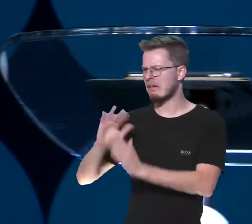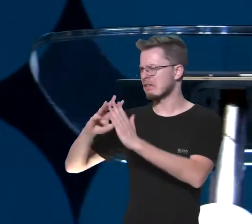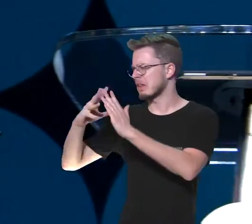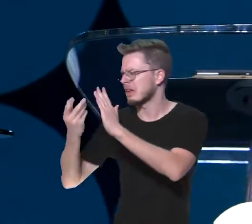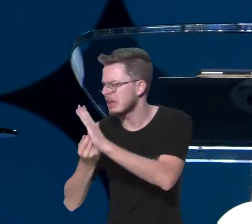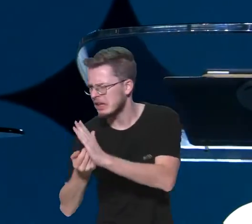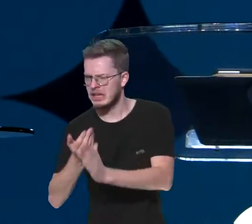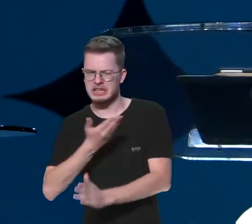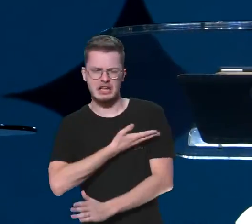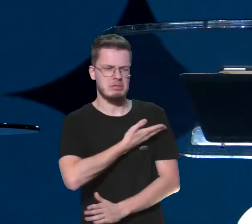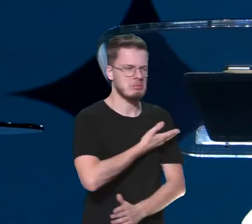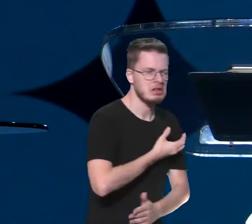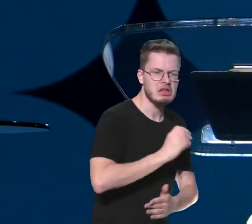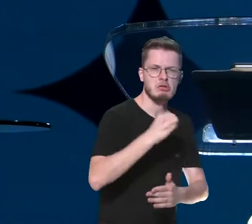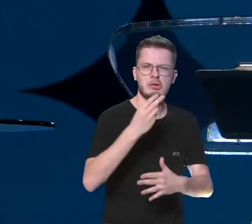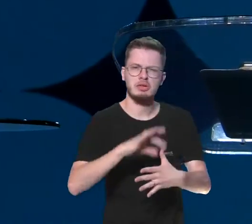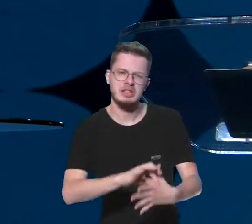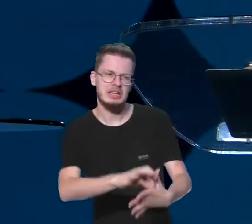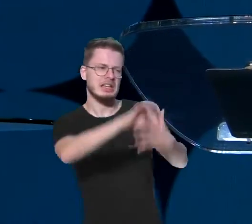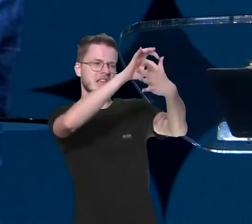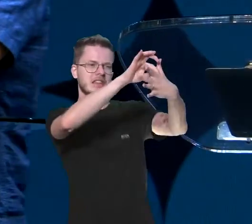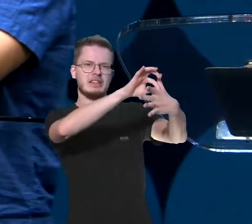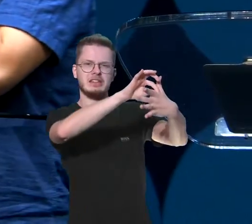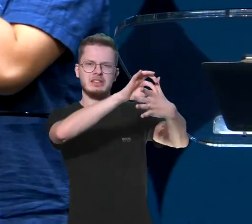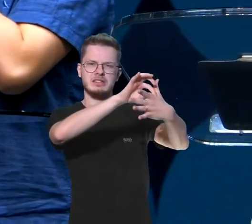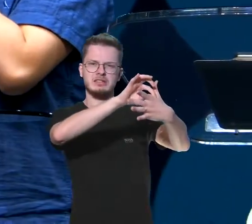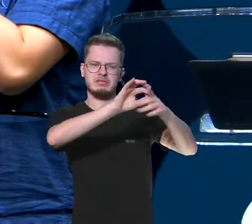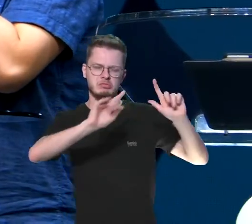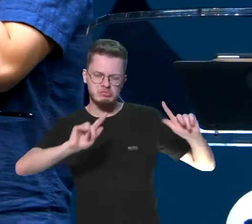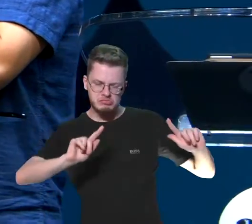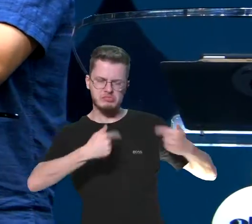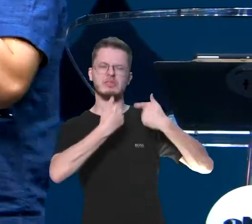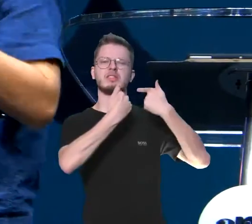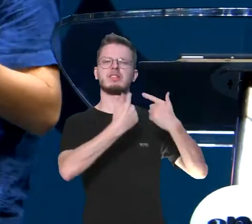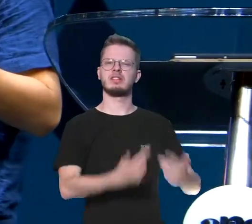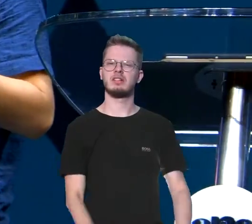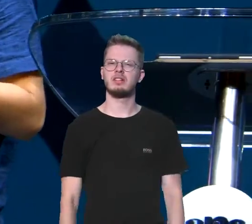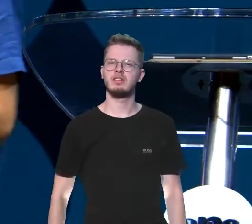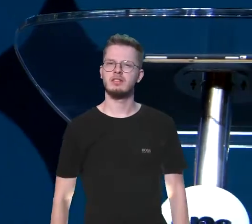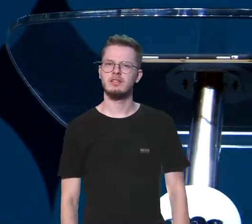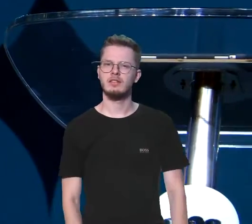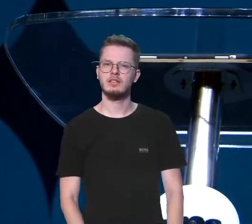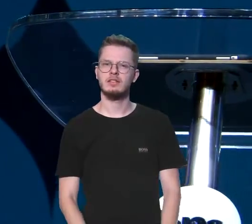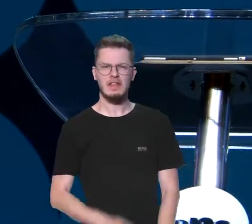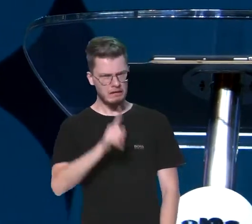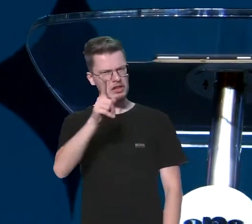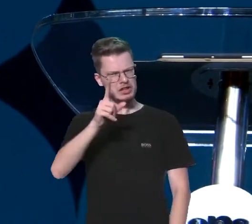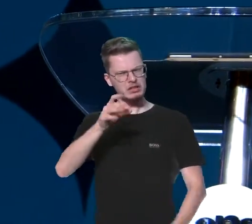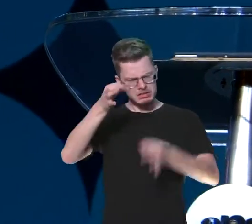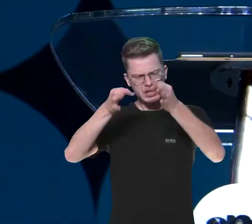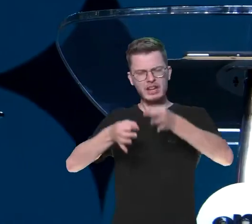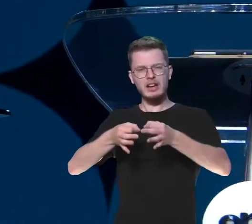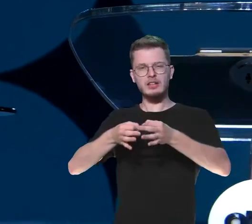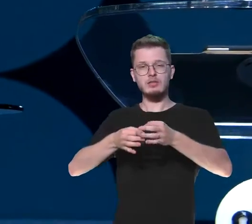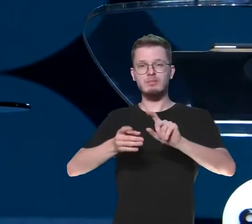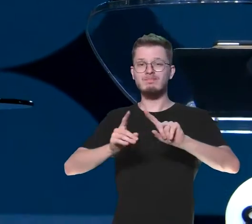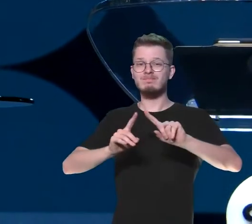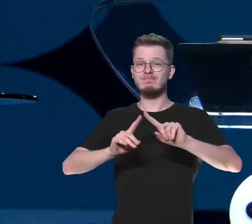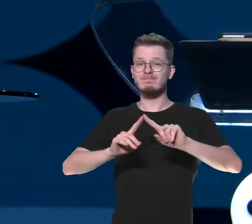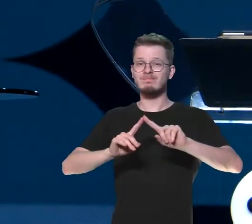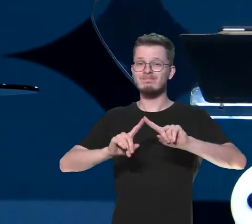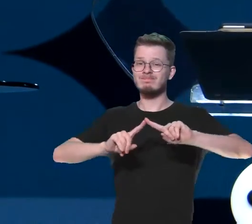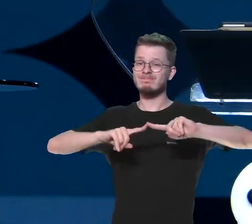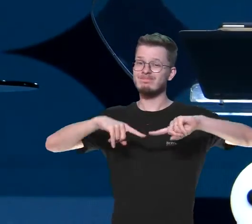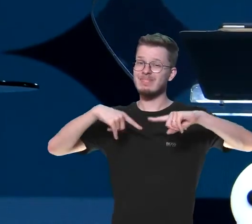o seu líder, te feriram. E a grande questão é que o Senhor quer te curar,